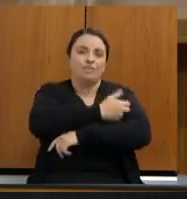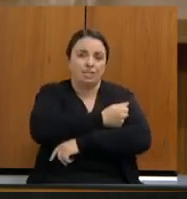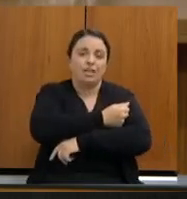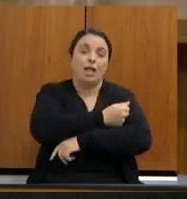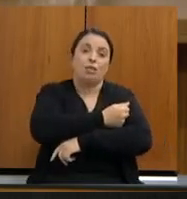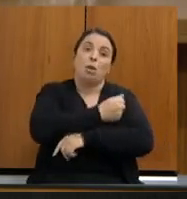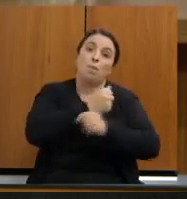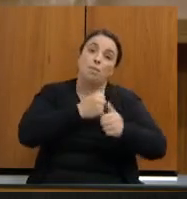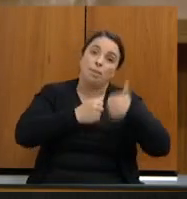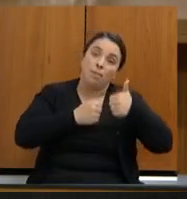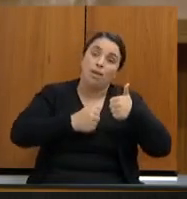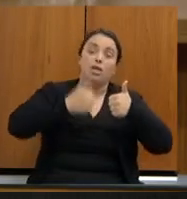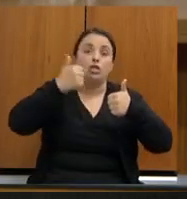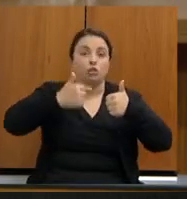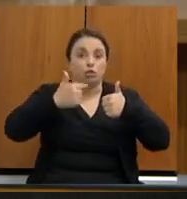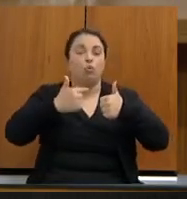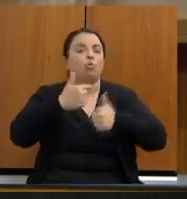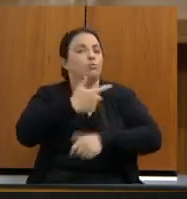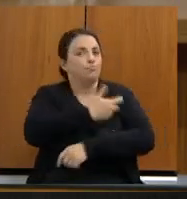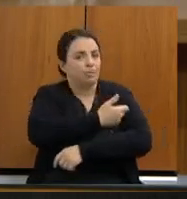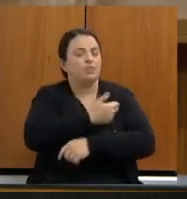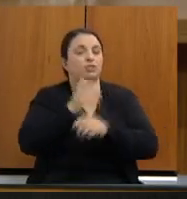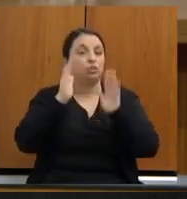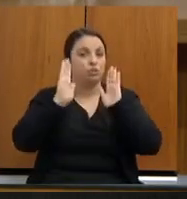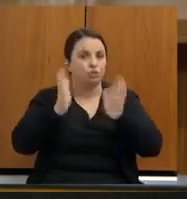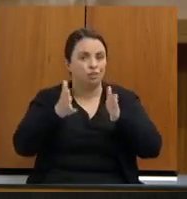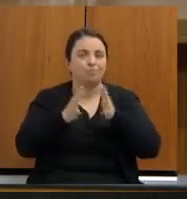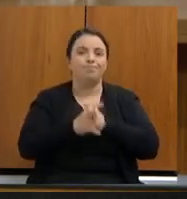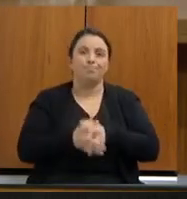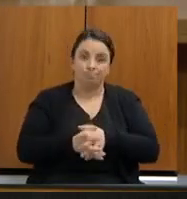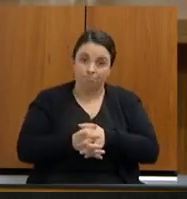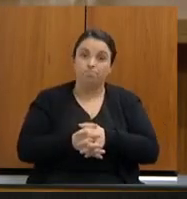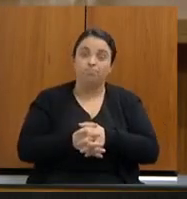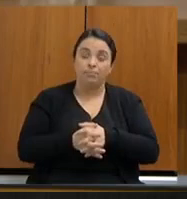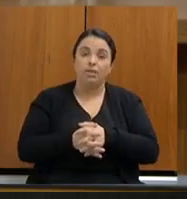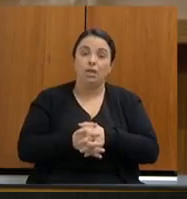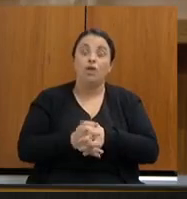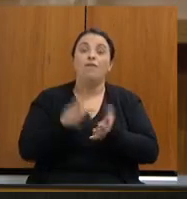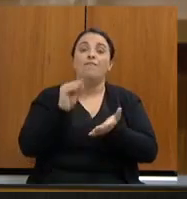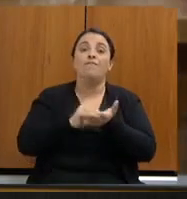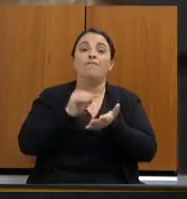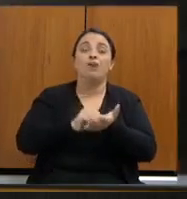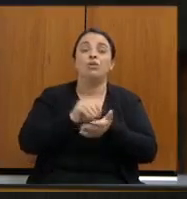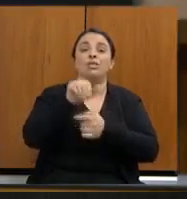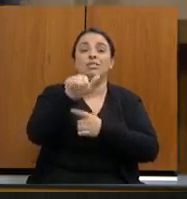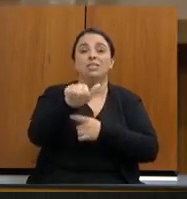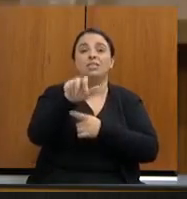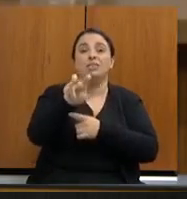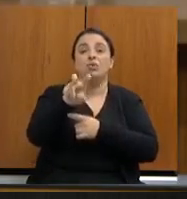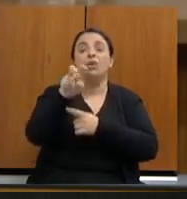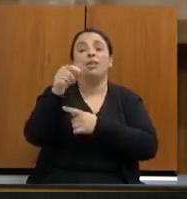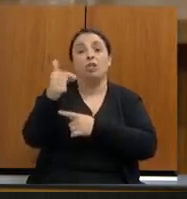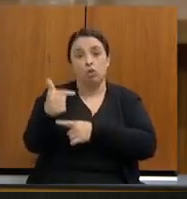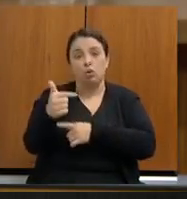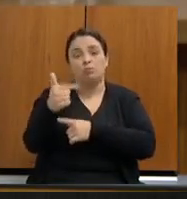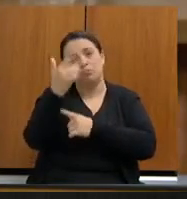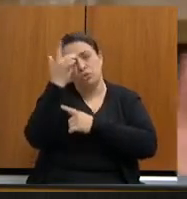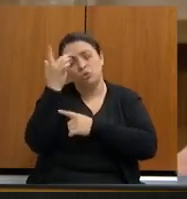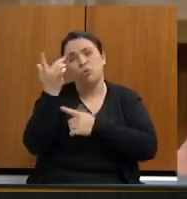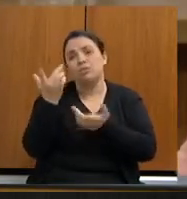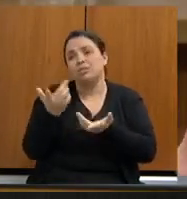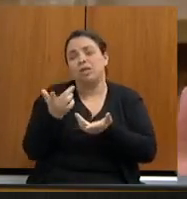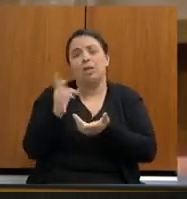dose nós temos 152 que ainda carecem de vacinação por questões diversas